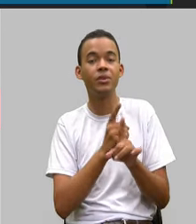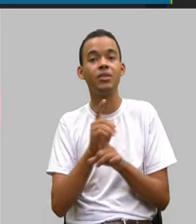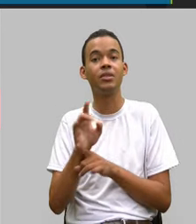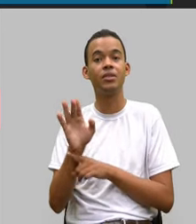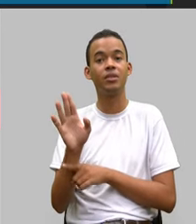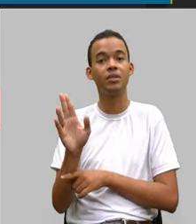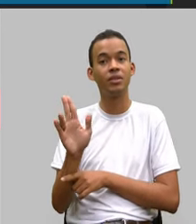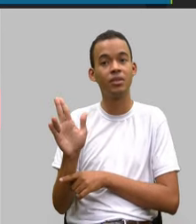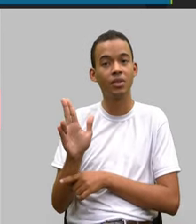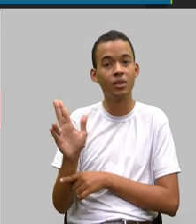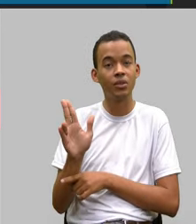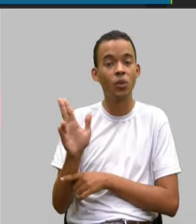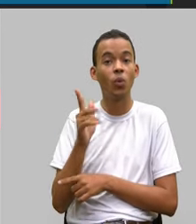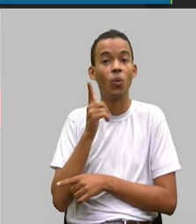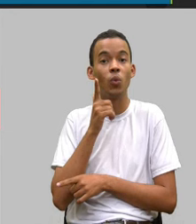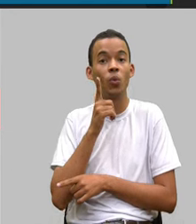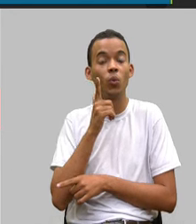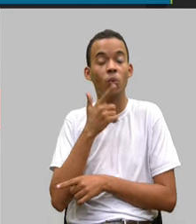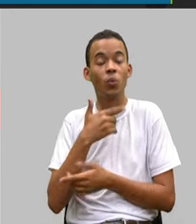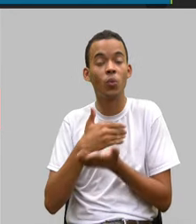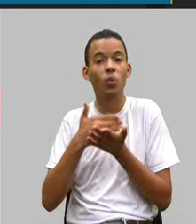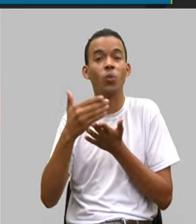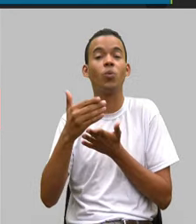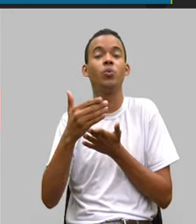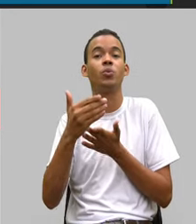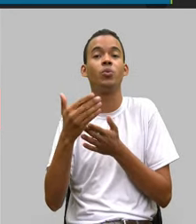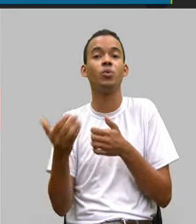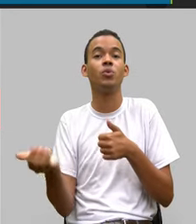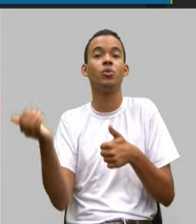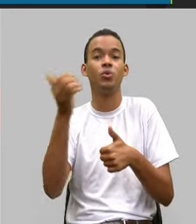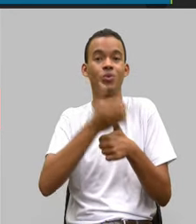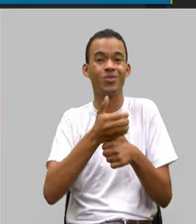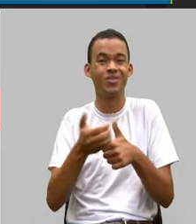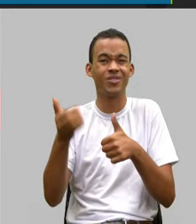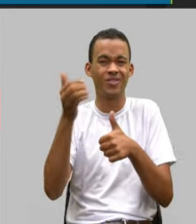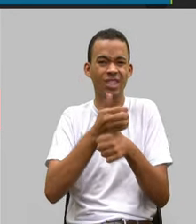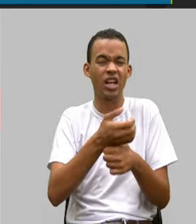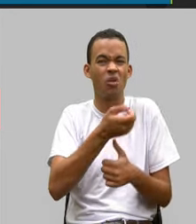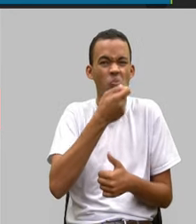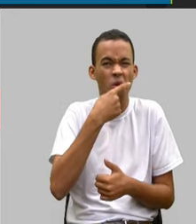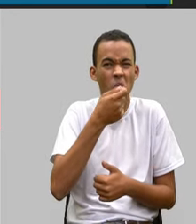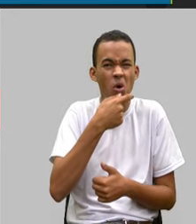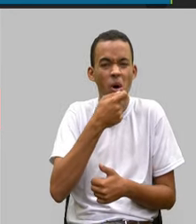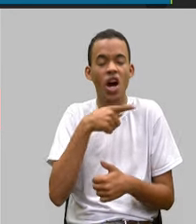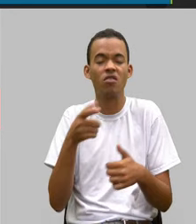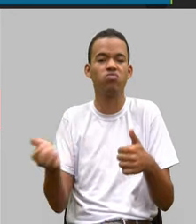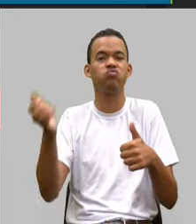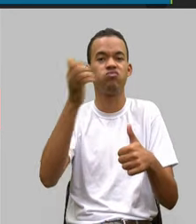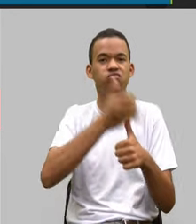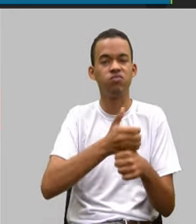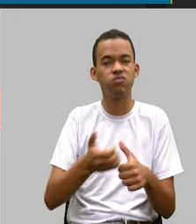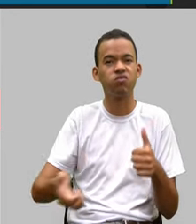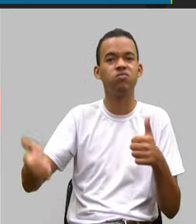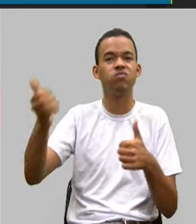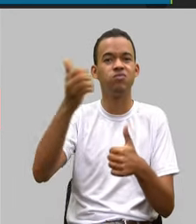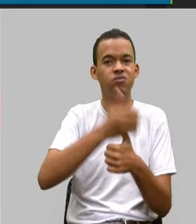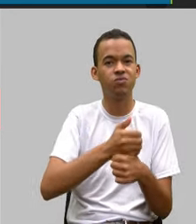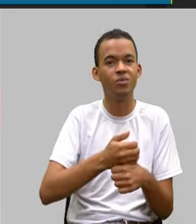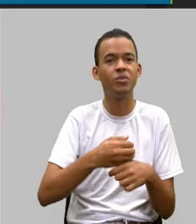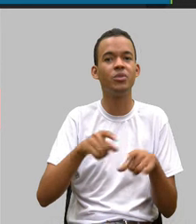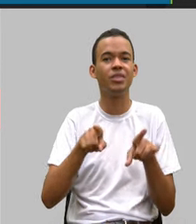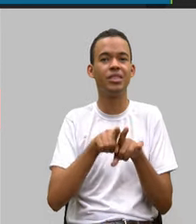eh eh incomodando muito a Indústria Farmacêutica Inclusive a indústria do do dos